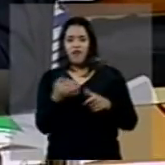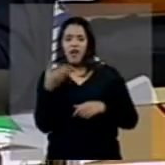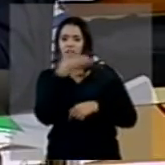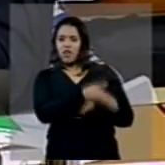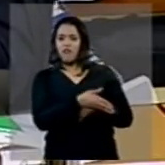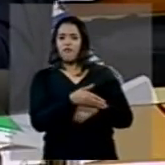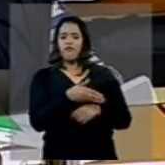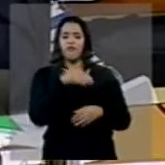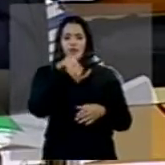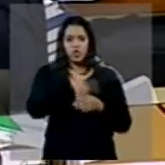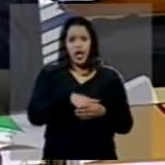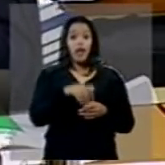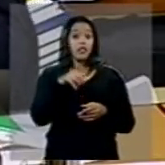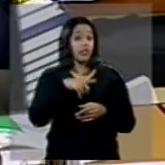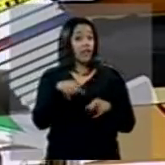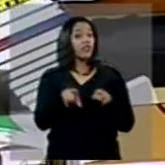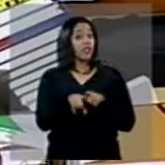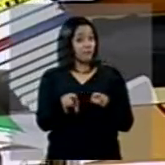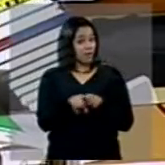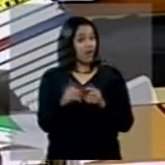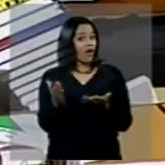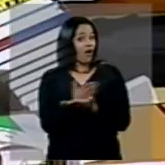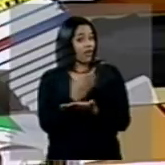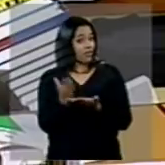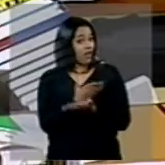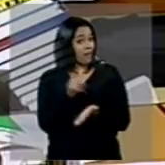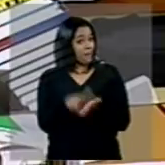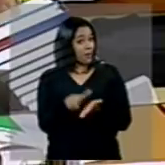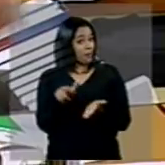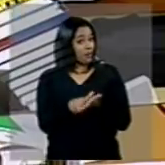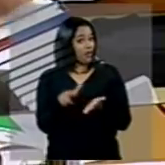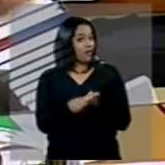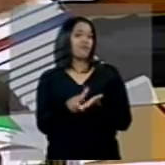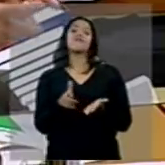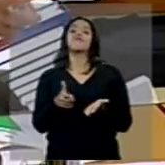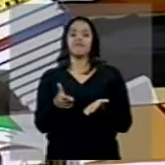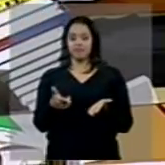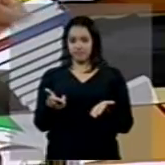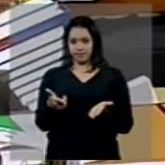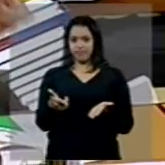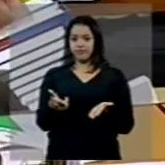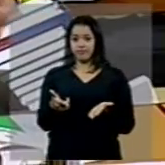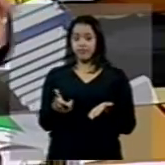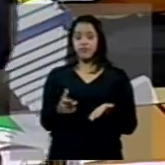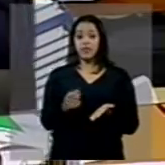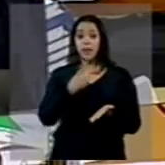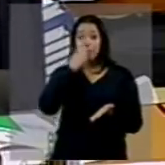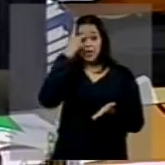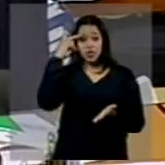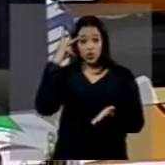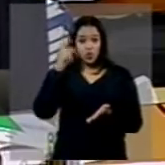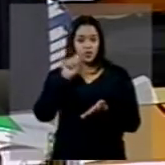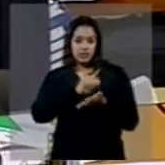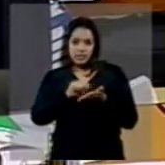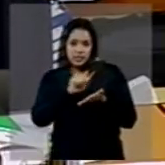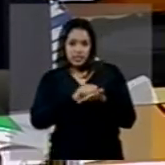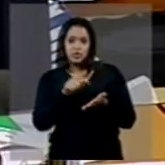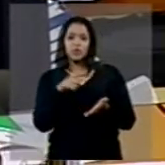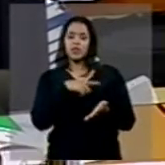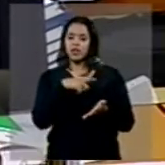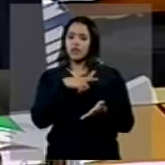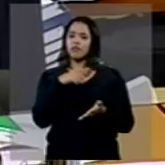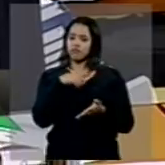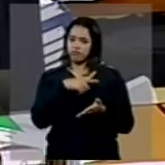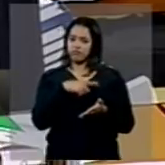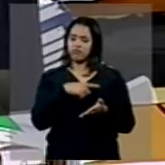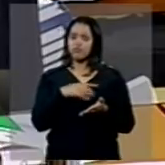eleitor tem um caderno. Tem um caderno dos eleitores inscritos naquela